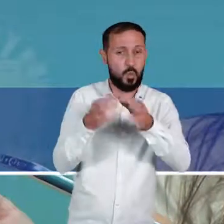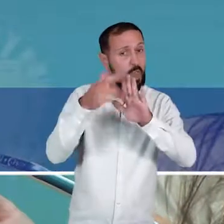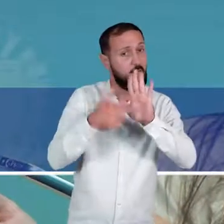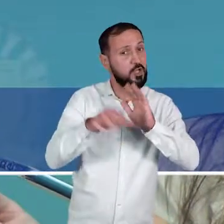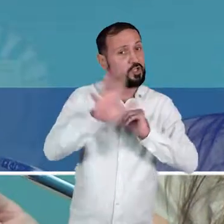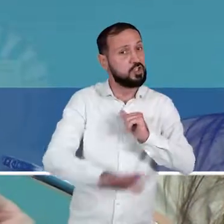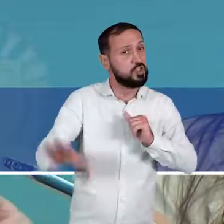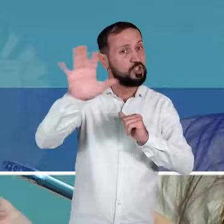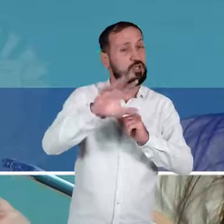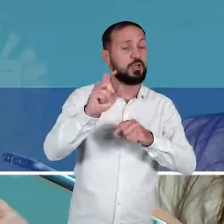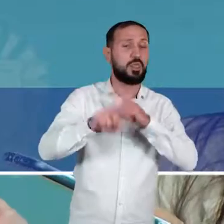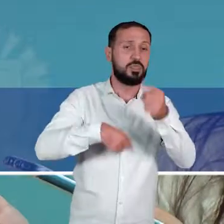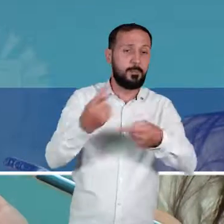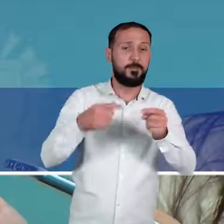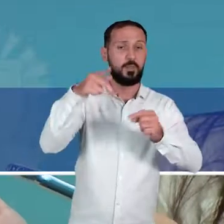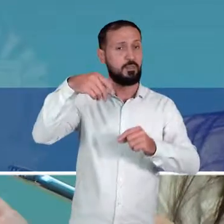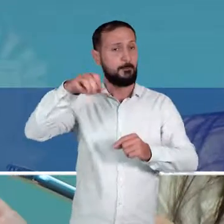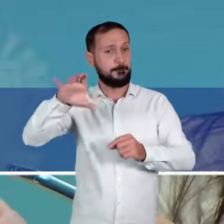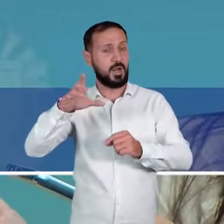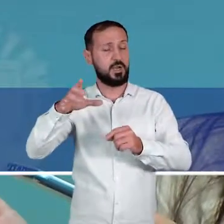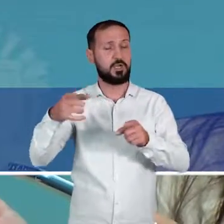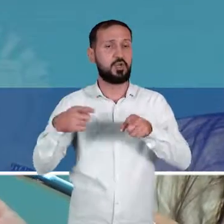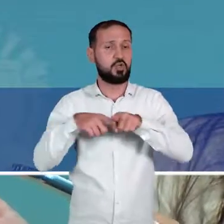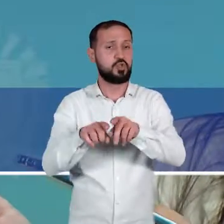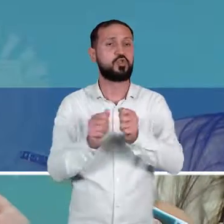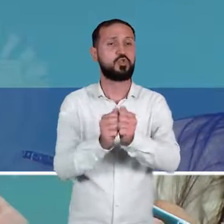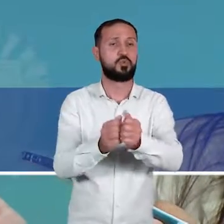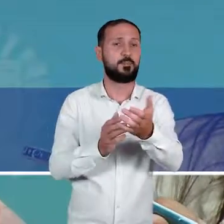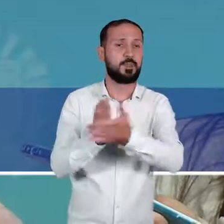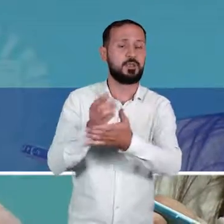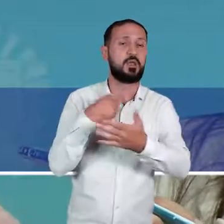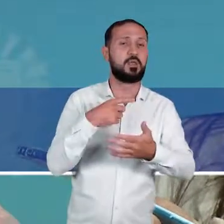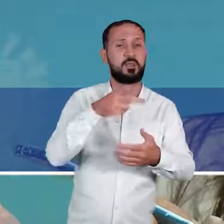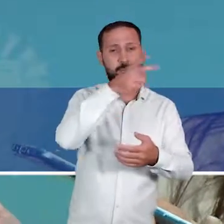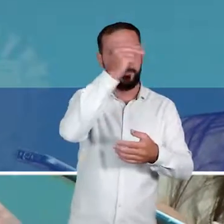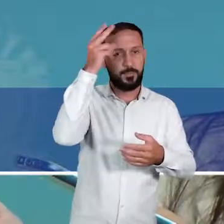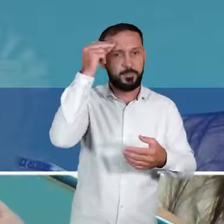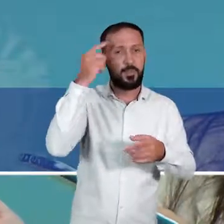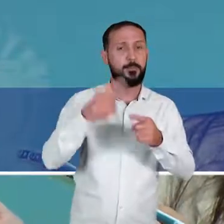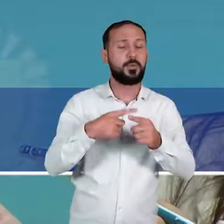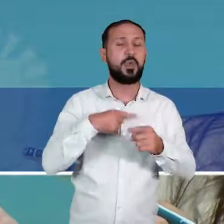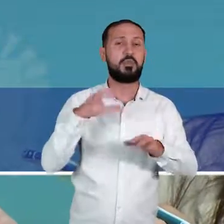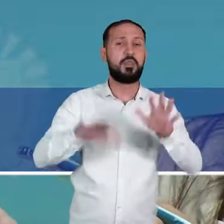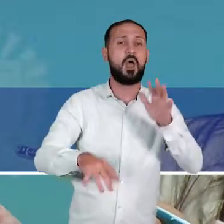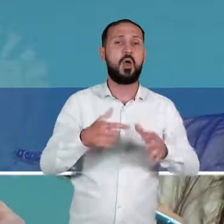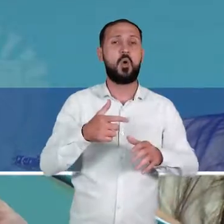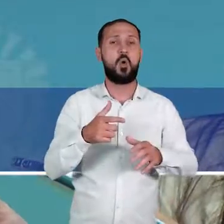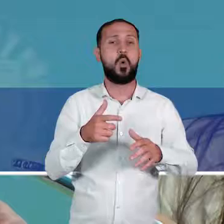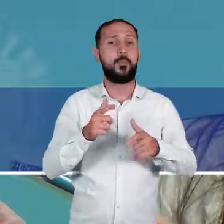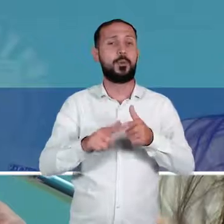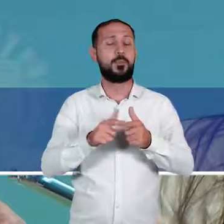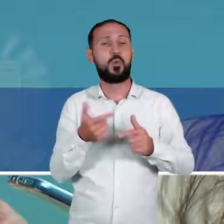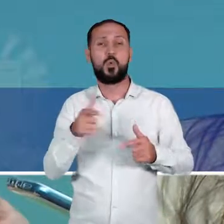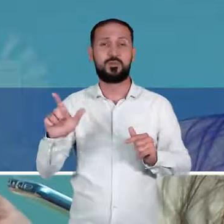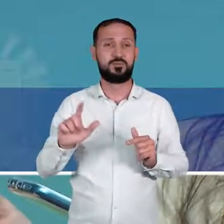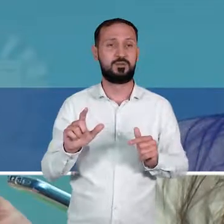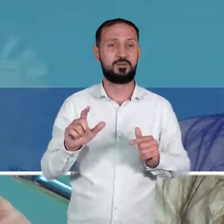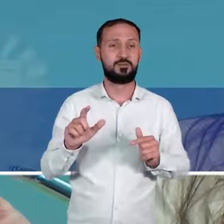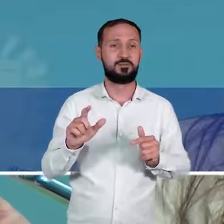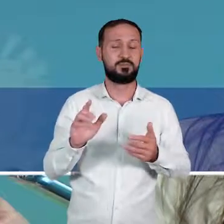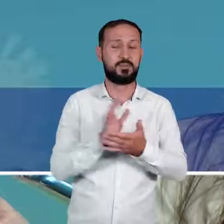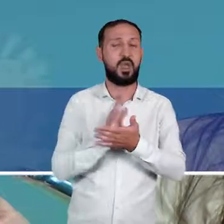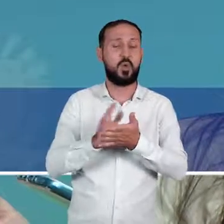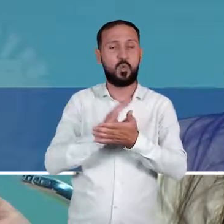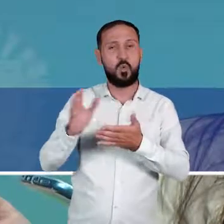regra nacional, depois da PEC paralela aprovada, e os municípios também, porque existe outro problema.